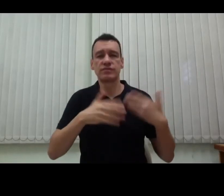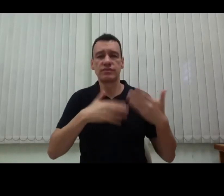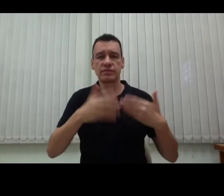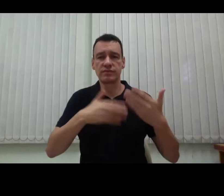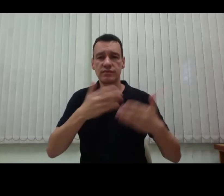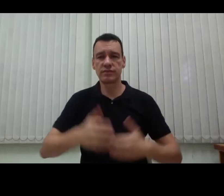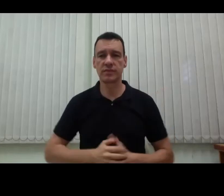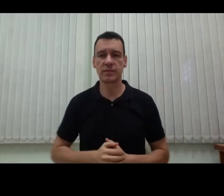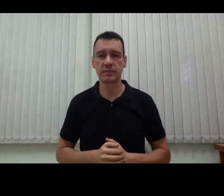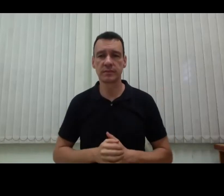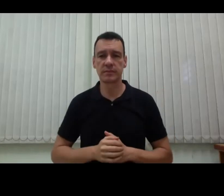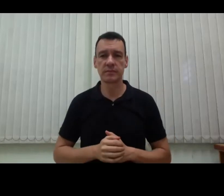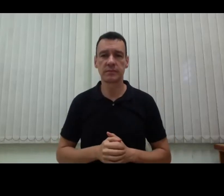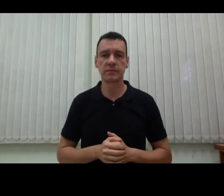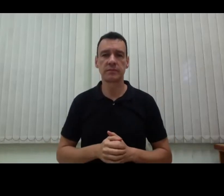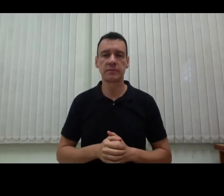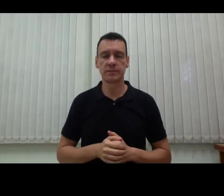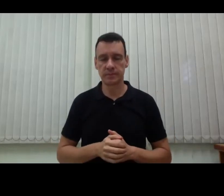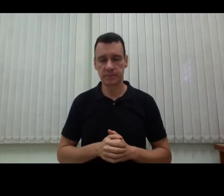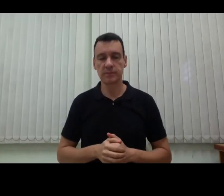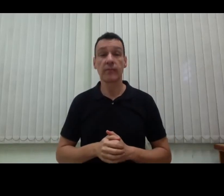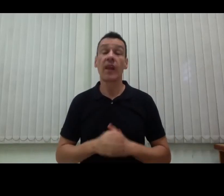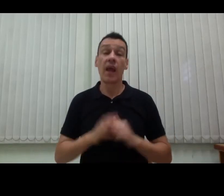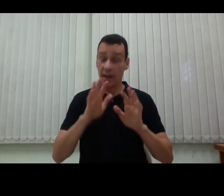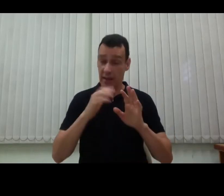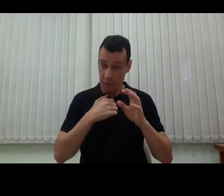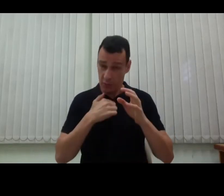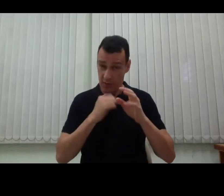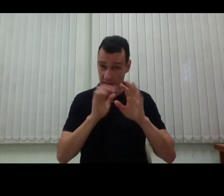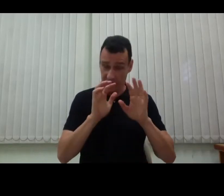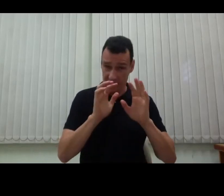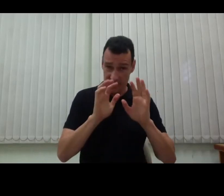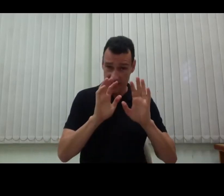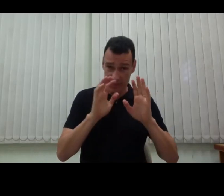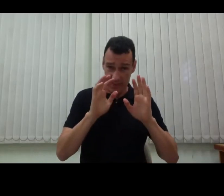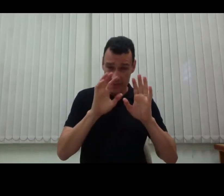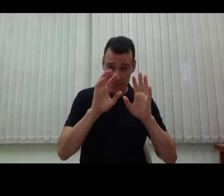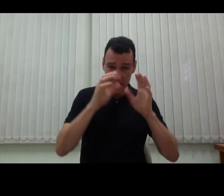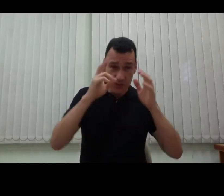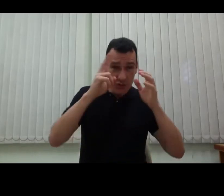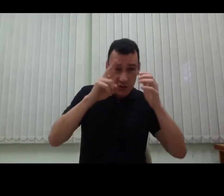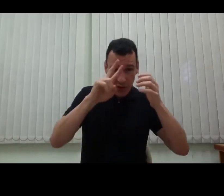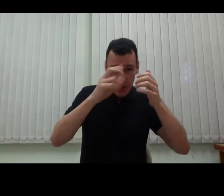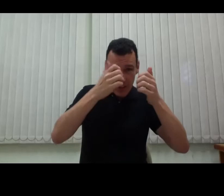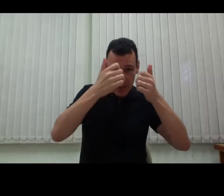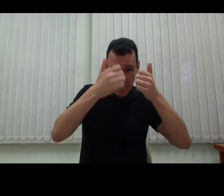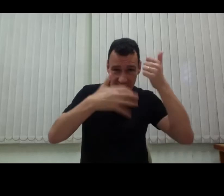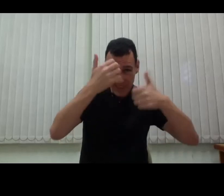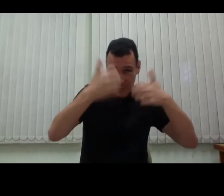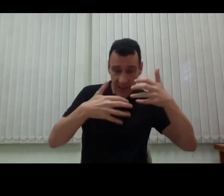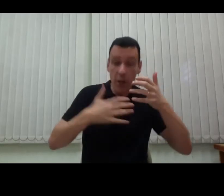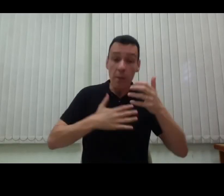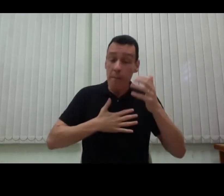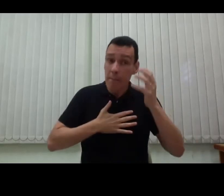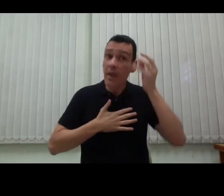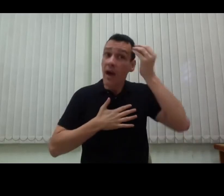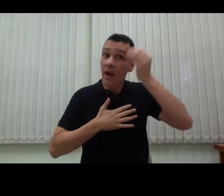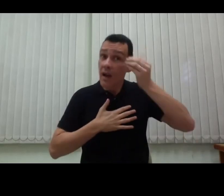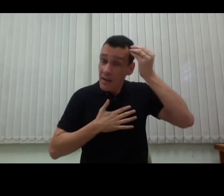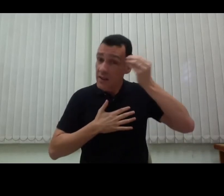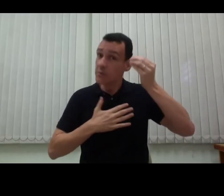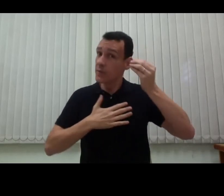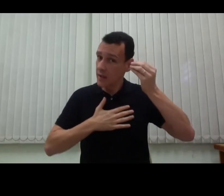dizer que é dessa experiência, né, o reconhecimento dessa experiência marcada pela